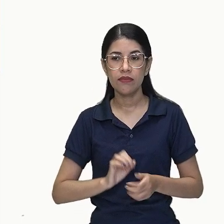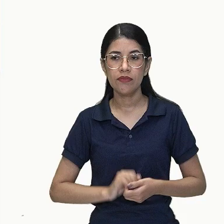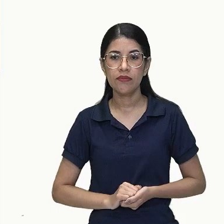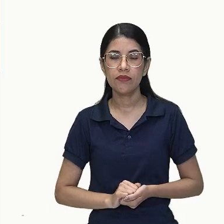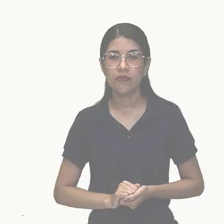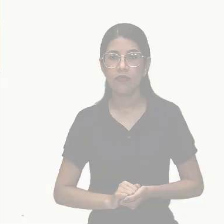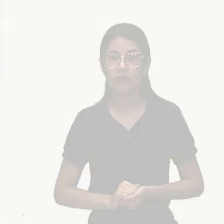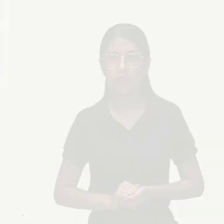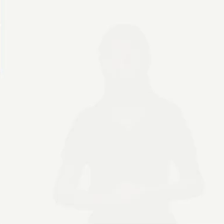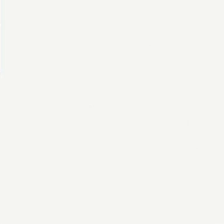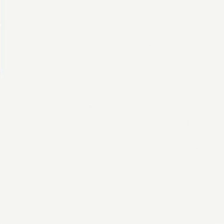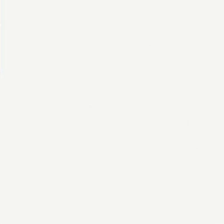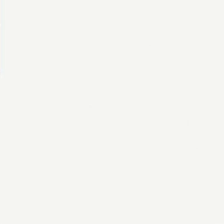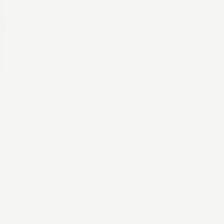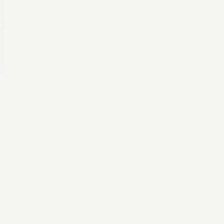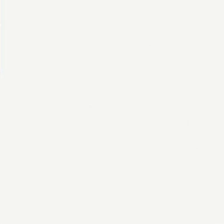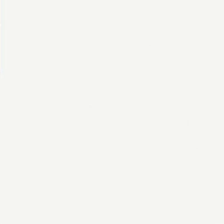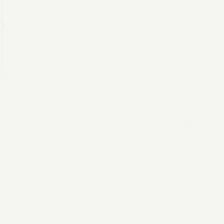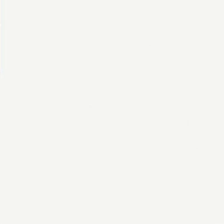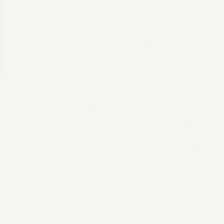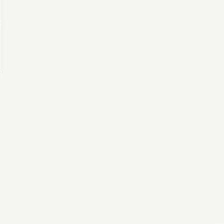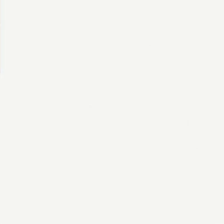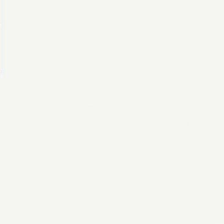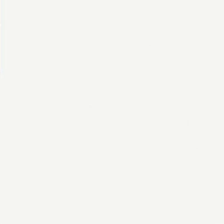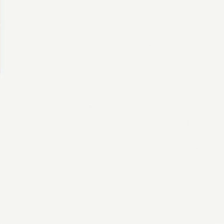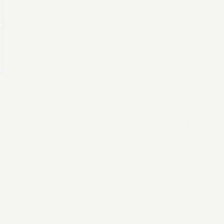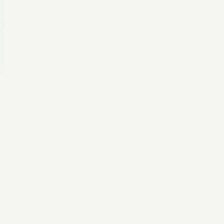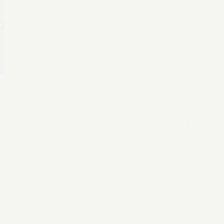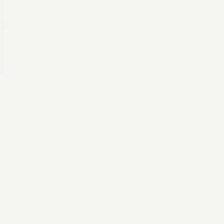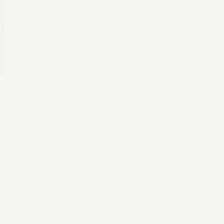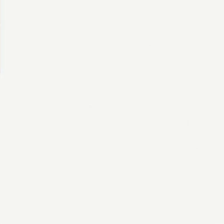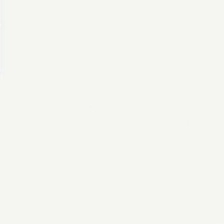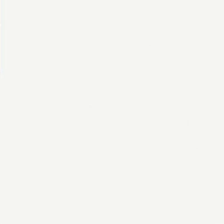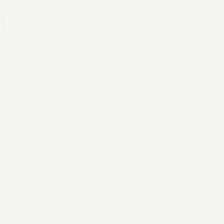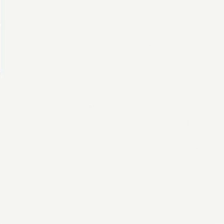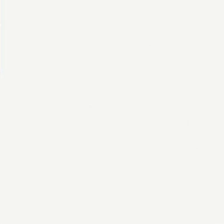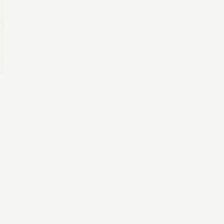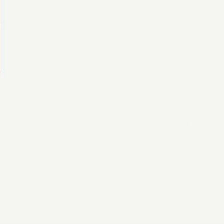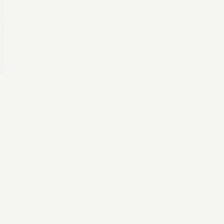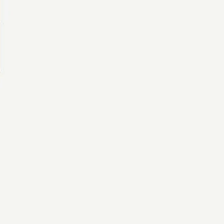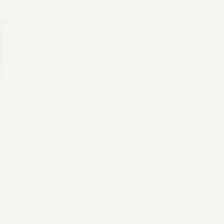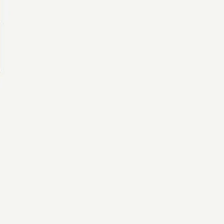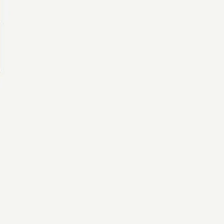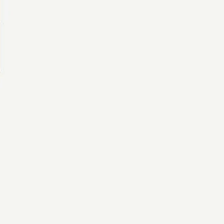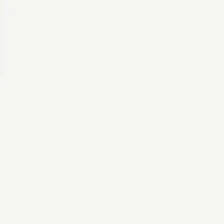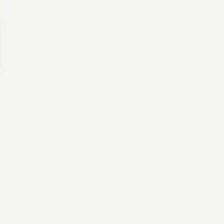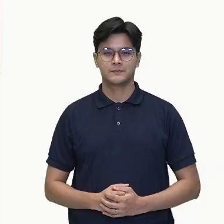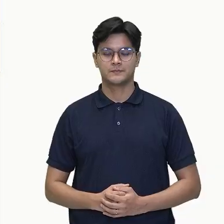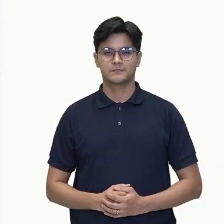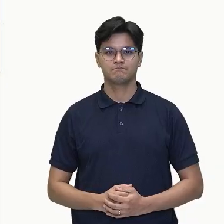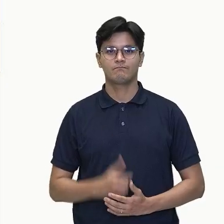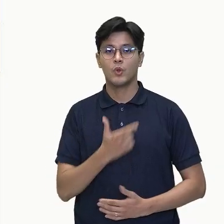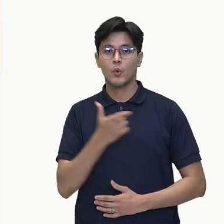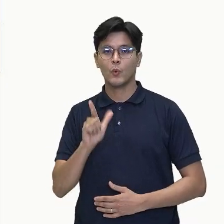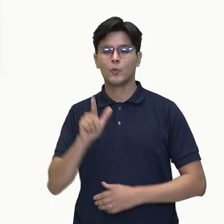E outro país que nós temos aí na nossa tabela é o Peru. No Peru, na sua moeda aí, a